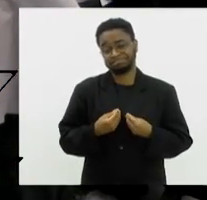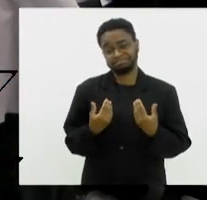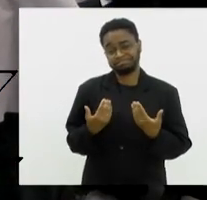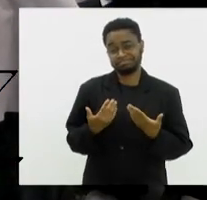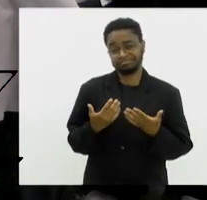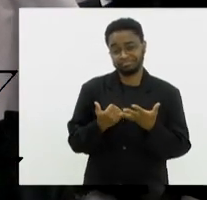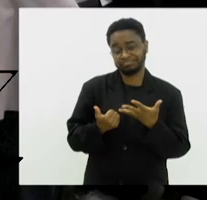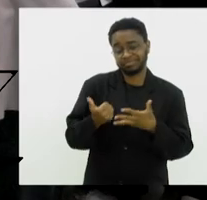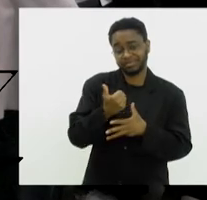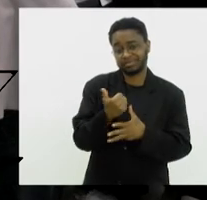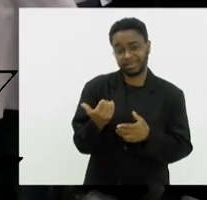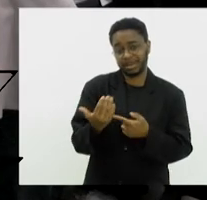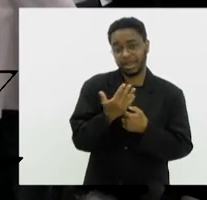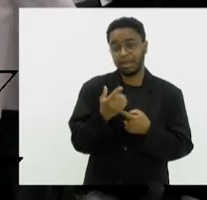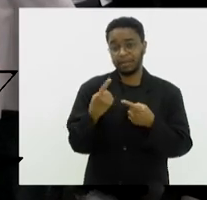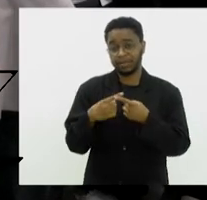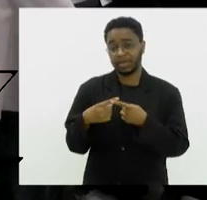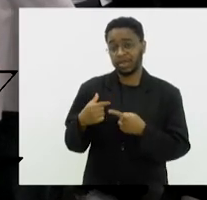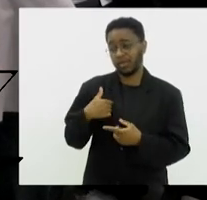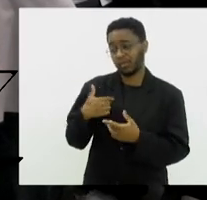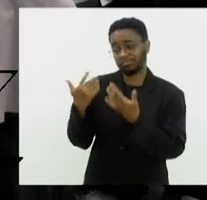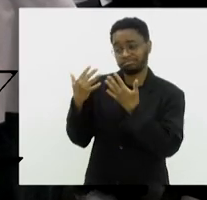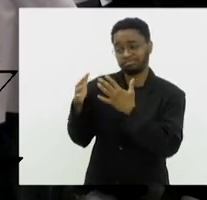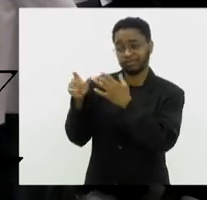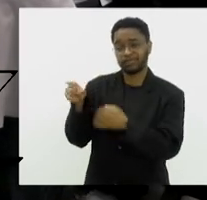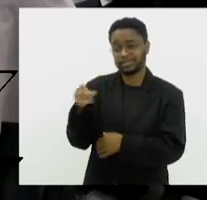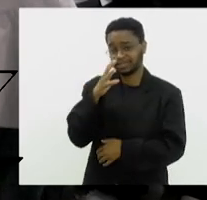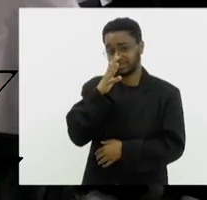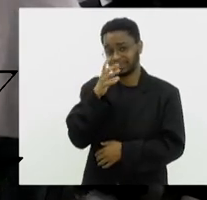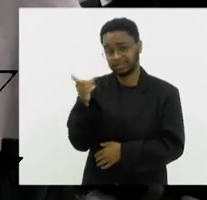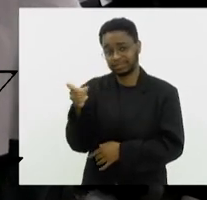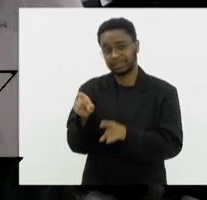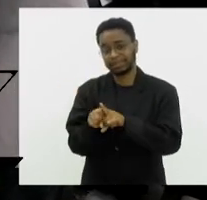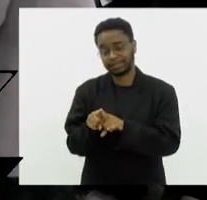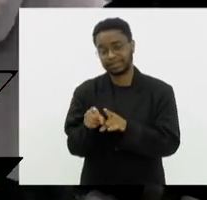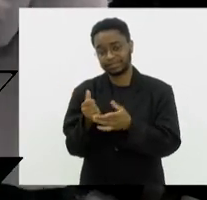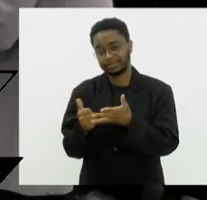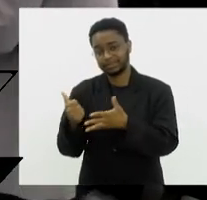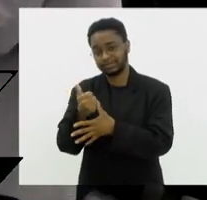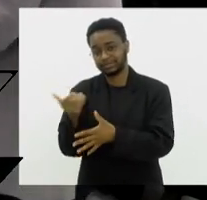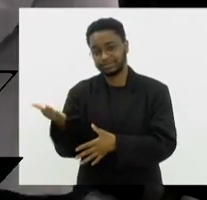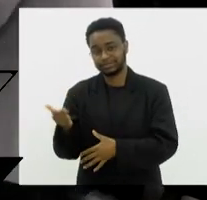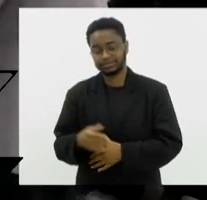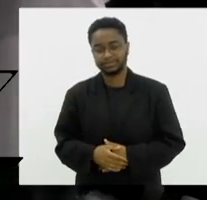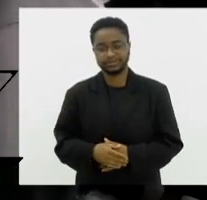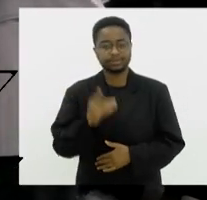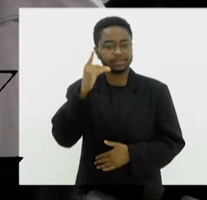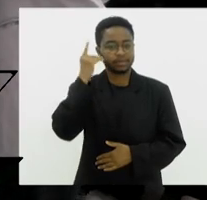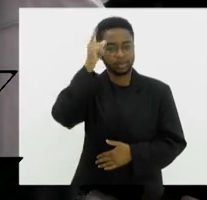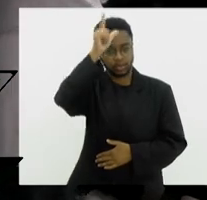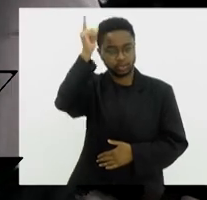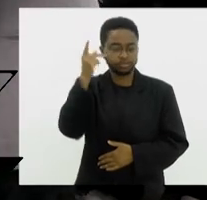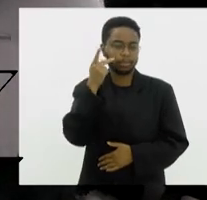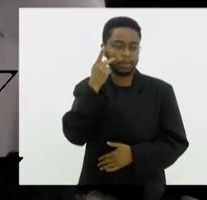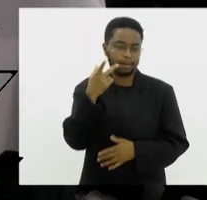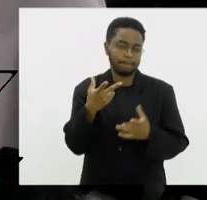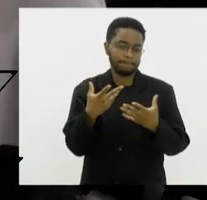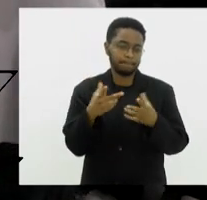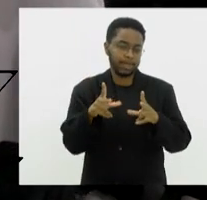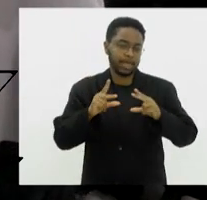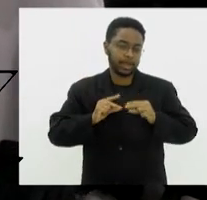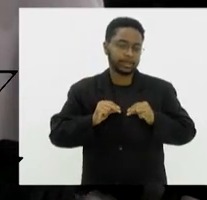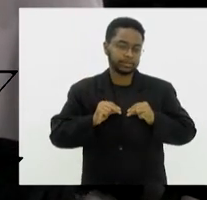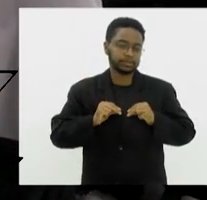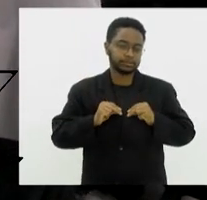prestigiado? Eu prestigio Vossa Excelência também. É em decorrência do vosso trabalho. O deputado Luiz Paulo merece todo o prestígio e carinho